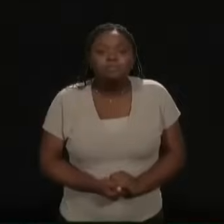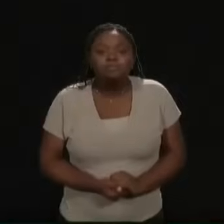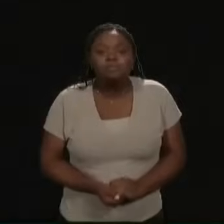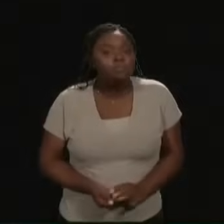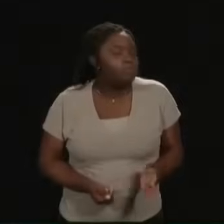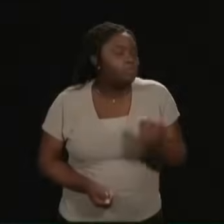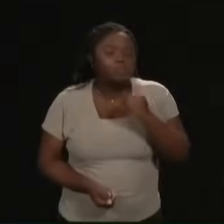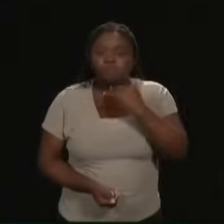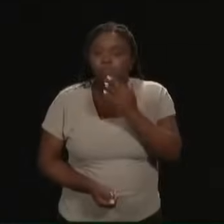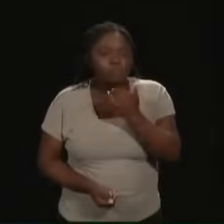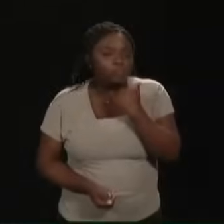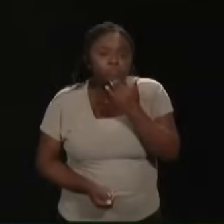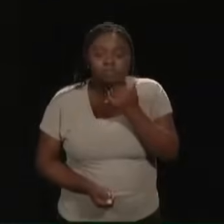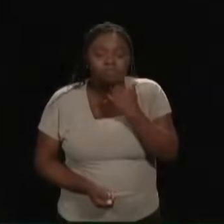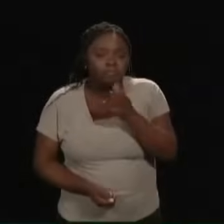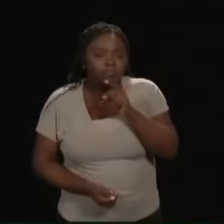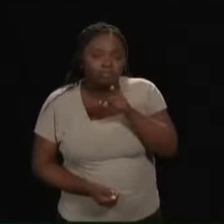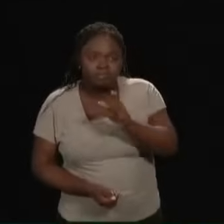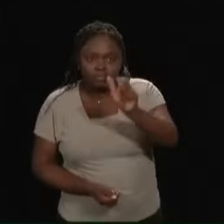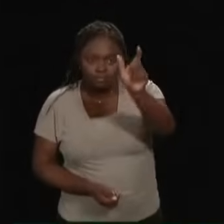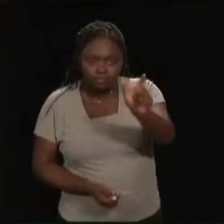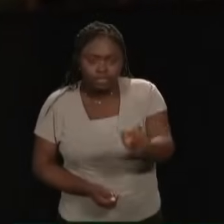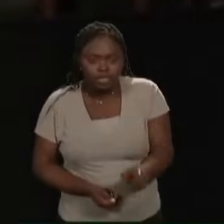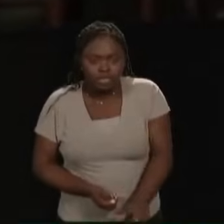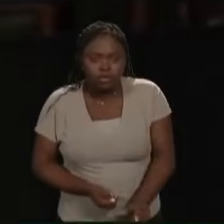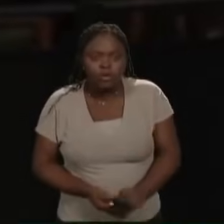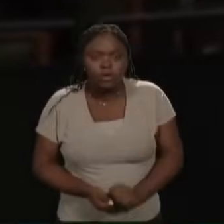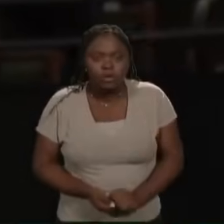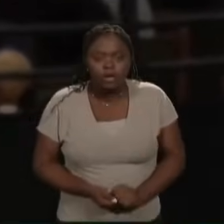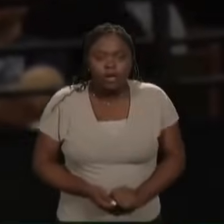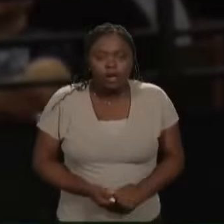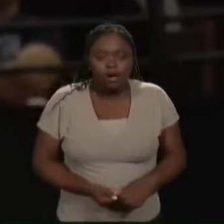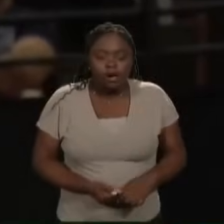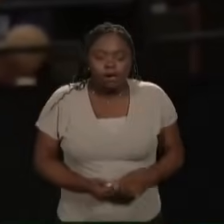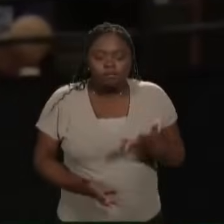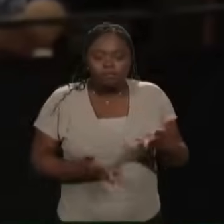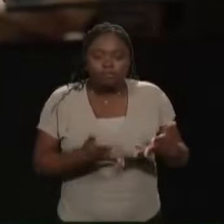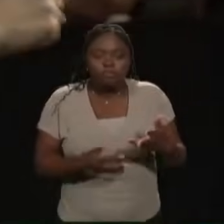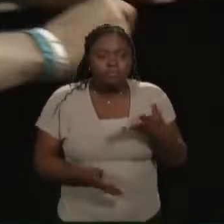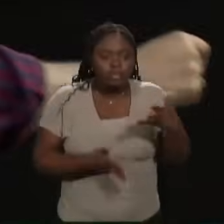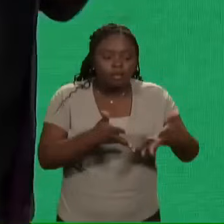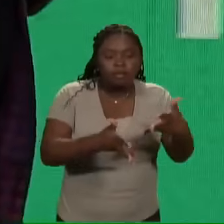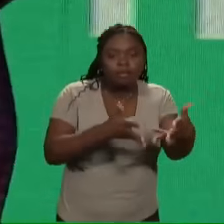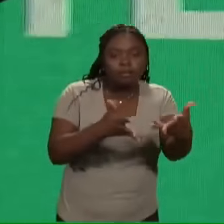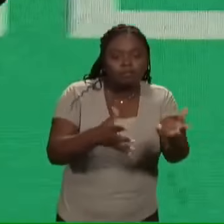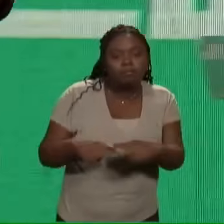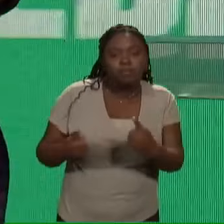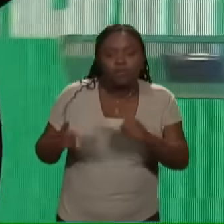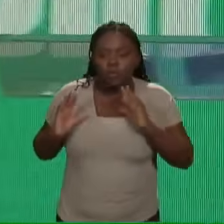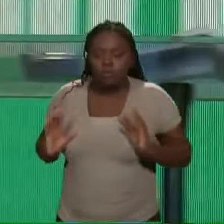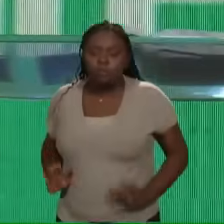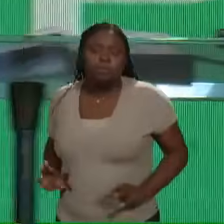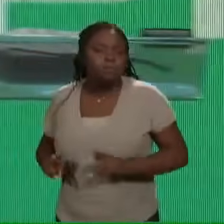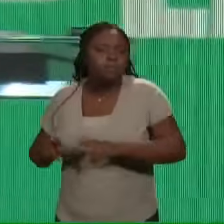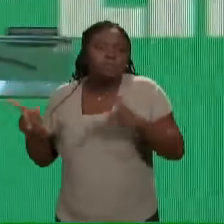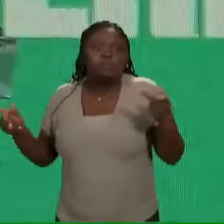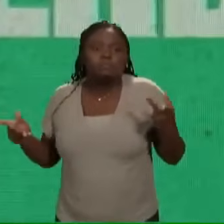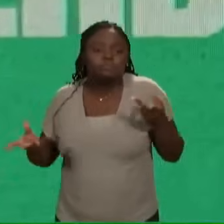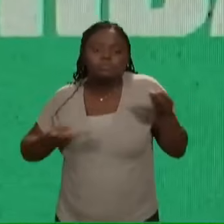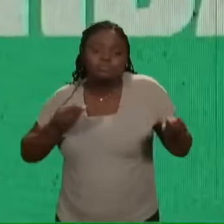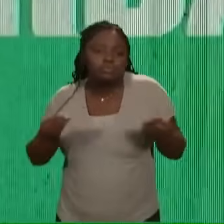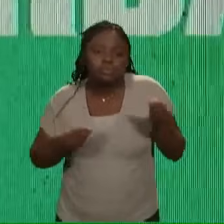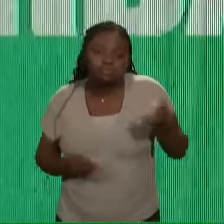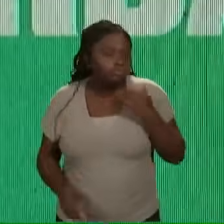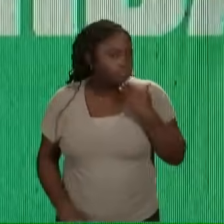que adianta você ser uma pessoa que diz com a boca uma coisa, mas age na vida de outra maneira?